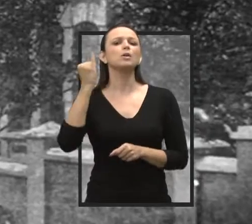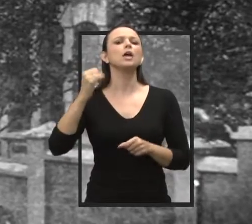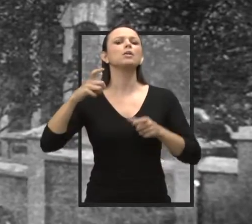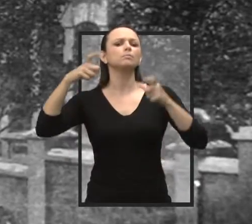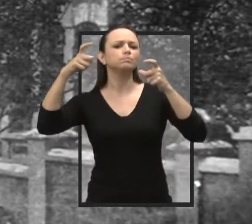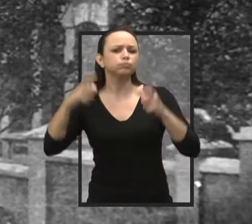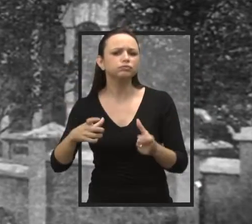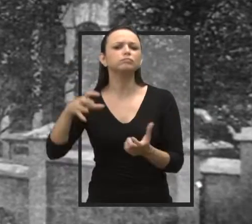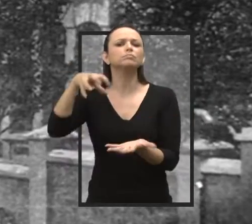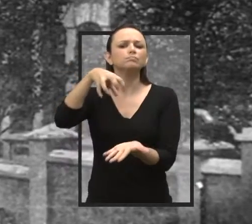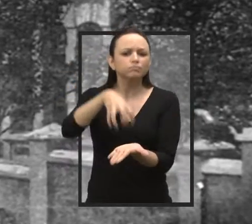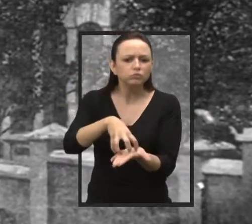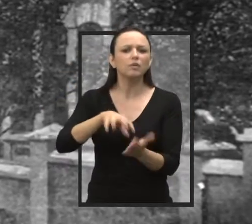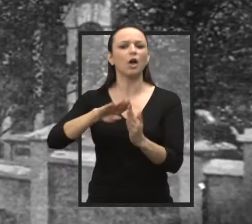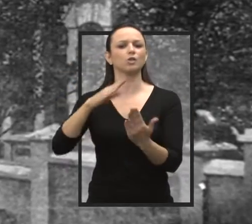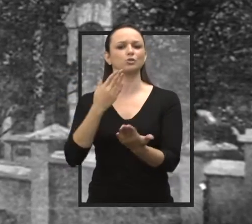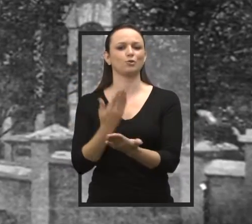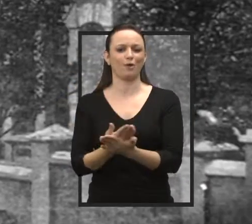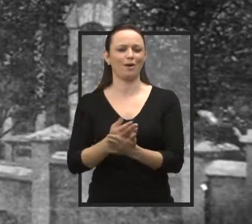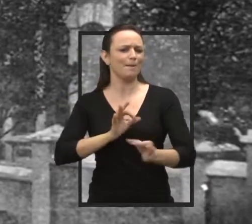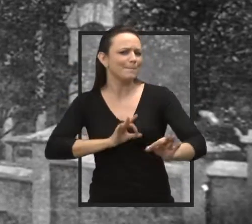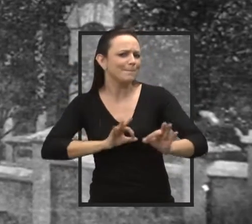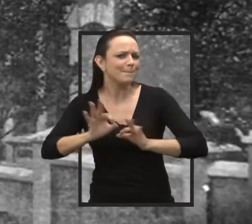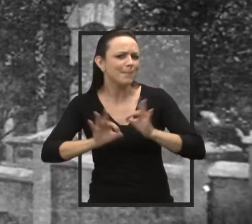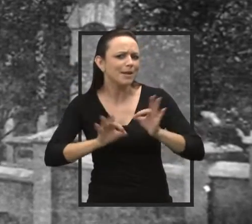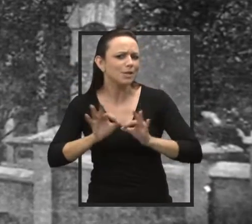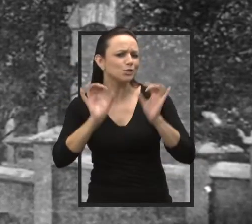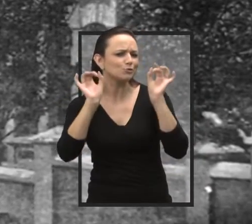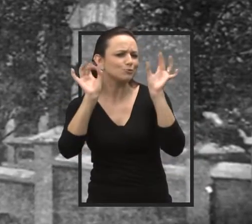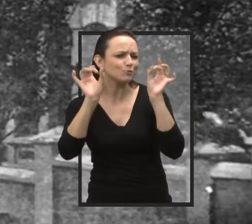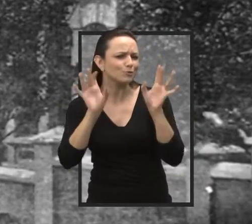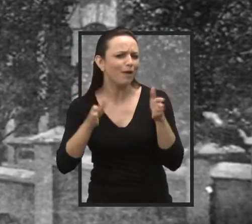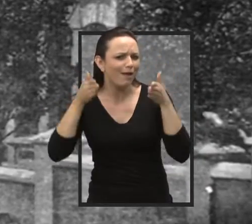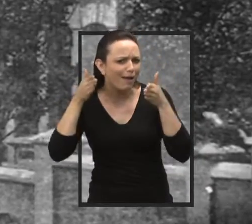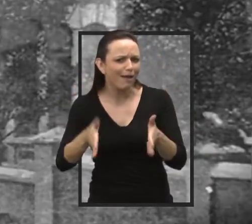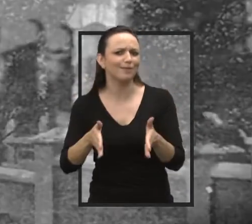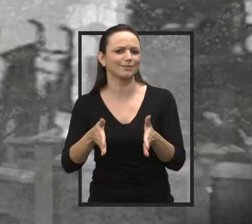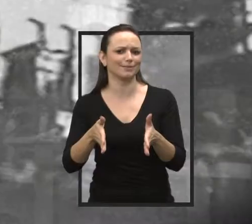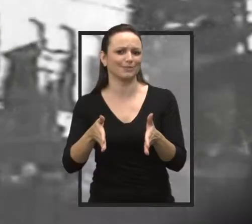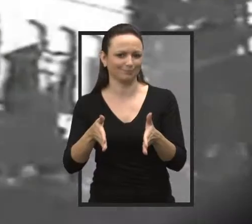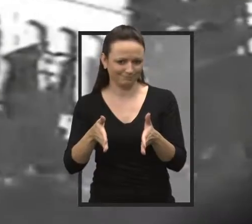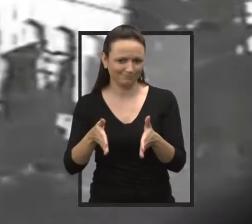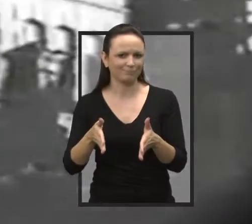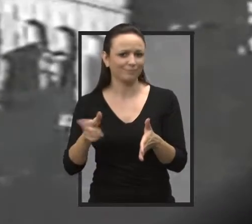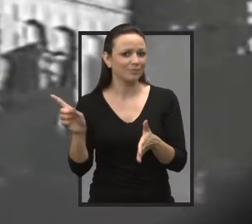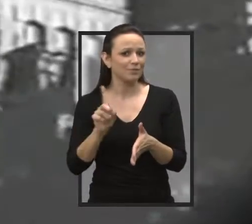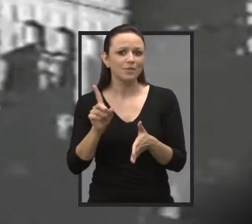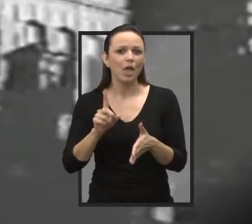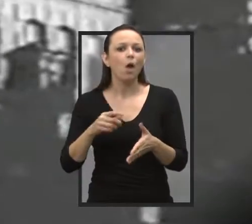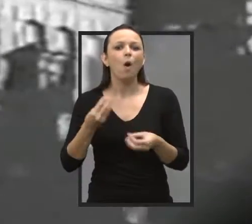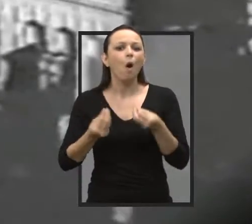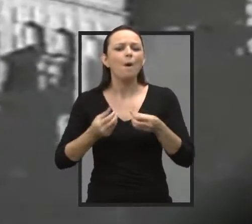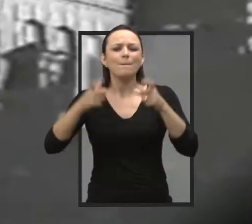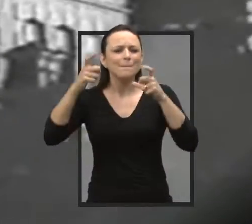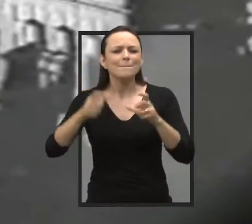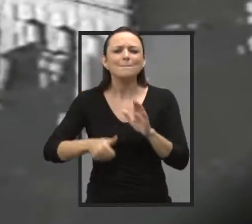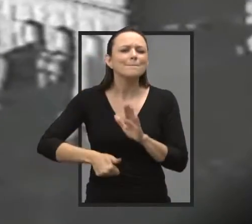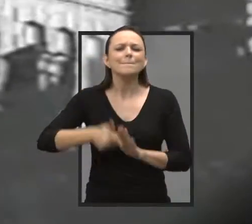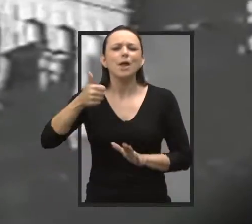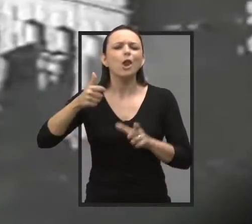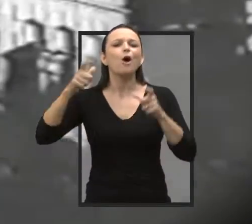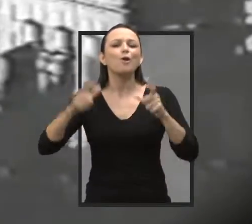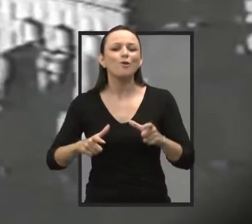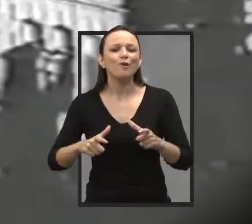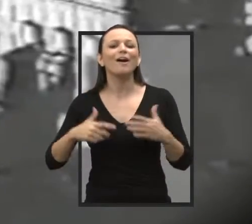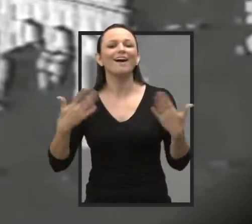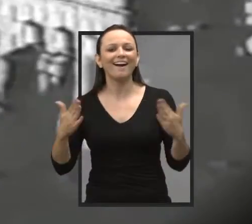equipamento público para a cidade seria uma escola, planejada exclusivamente para esta finalidade. E não haveria melhor